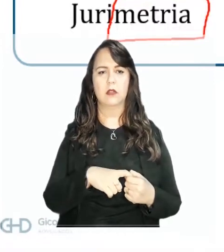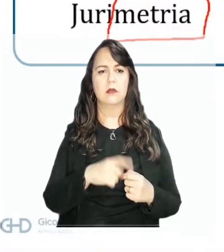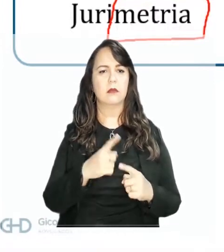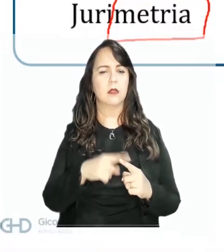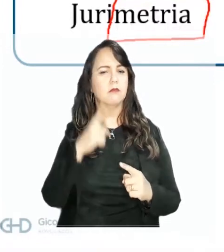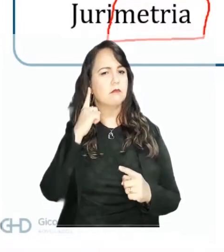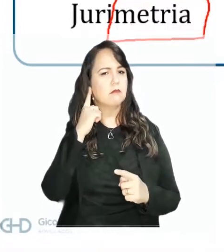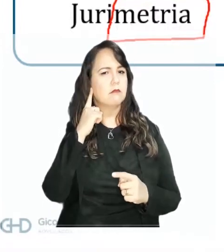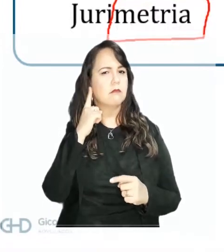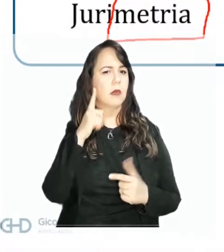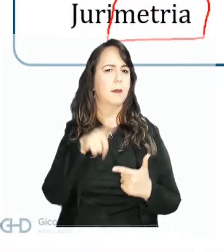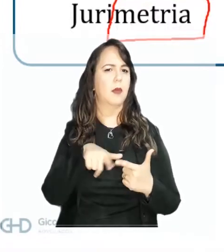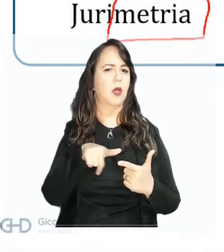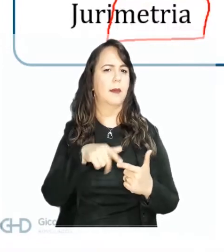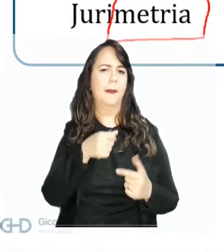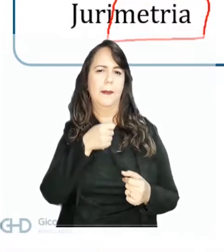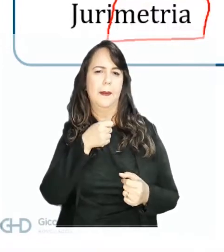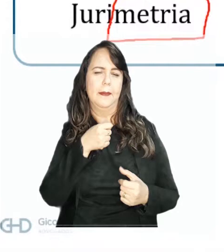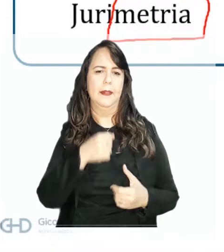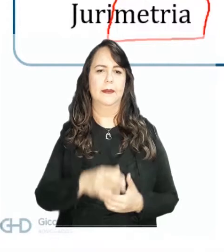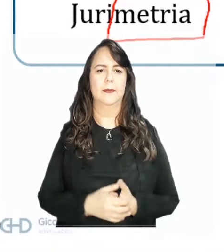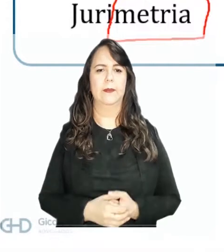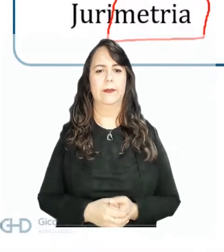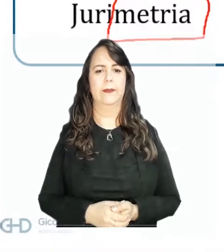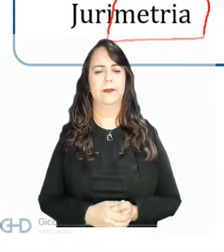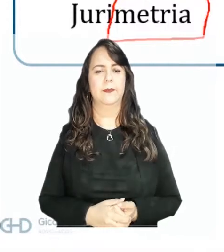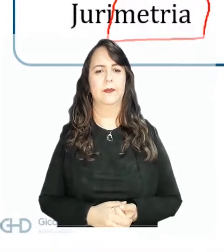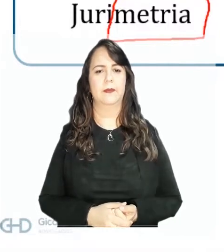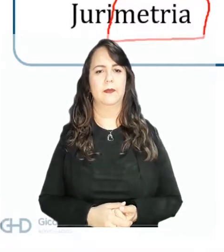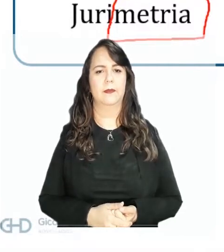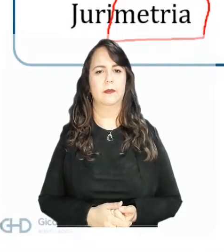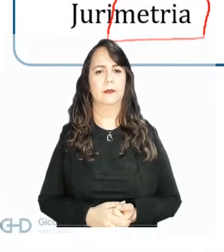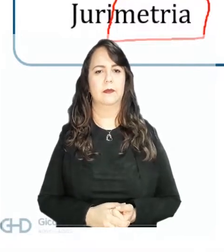para que ele possa retornar ao nosso seminário.